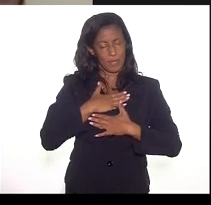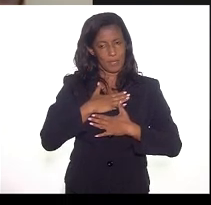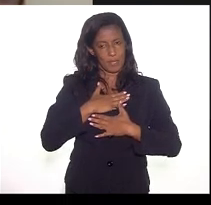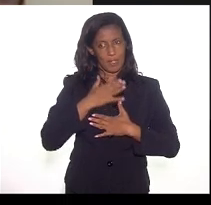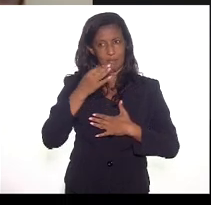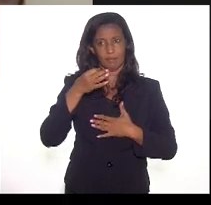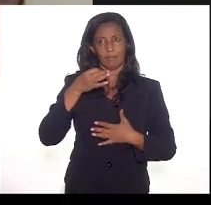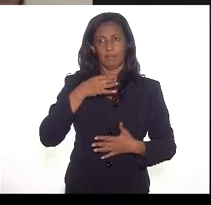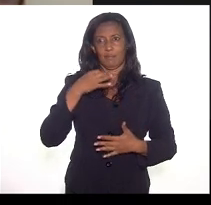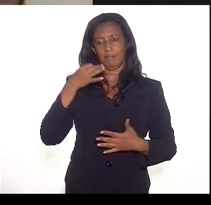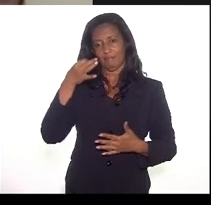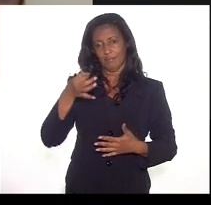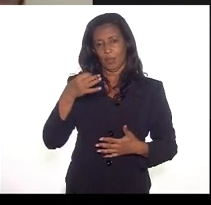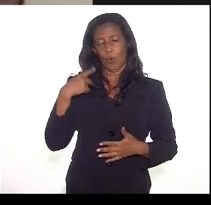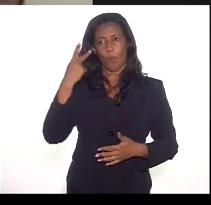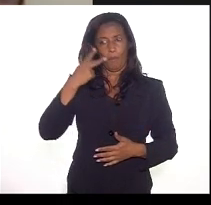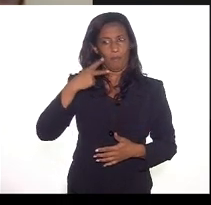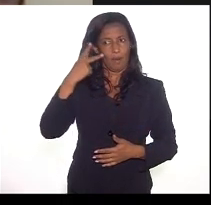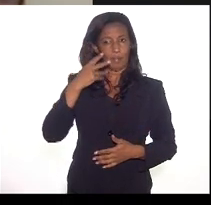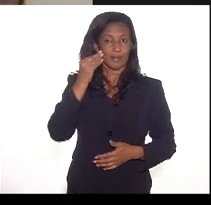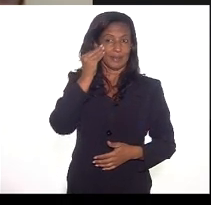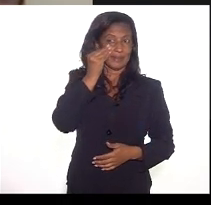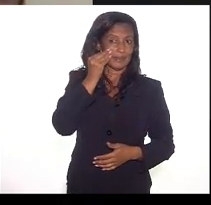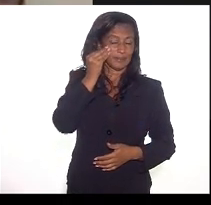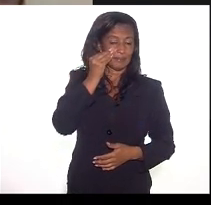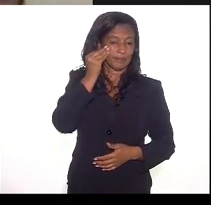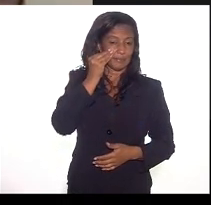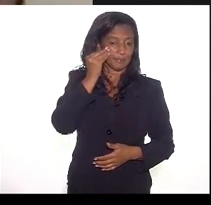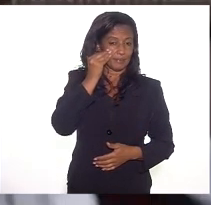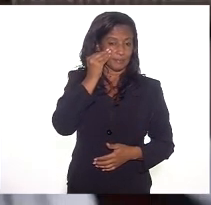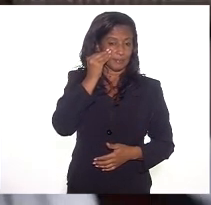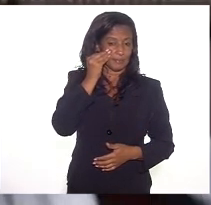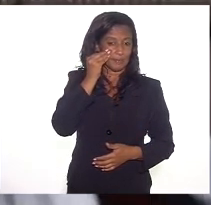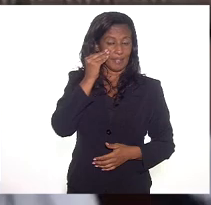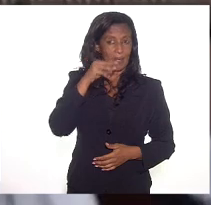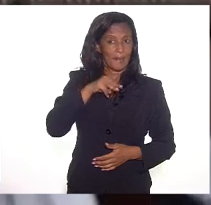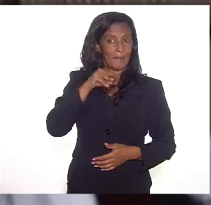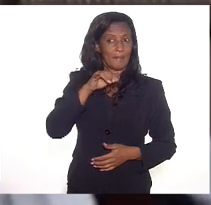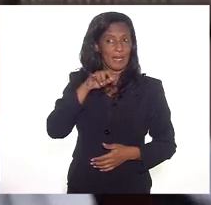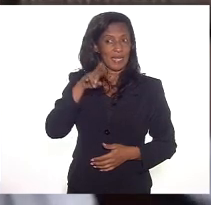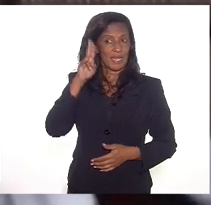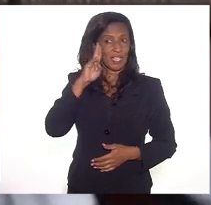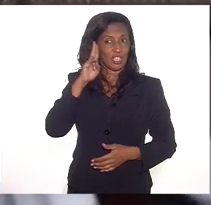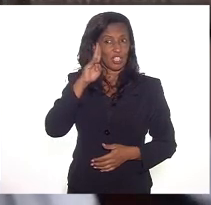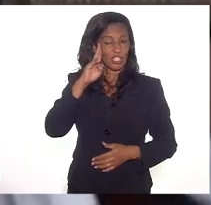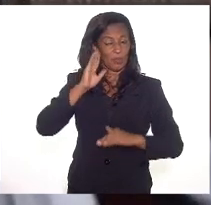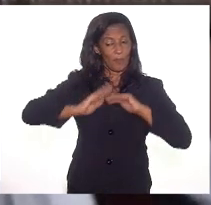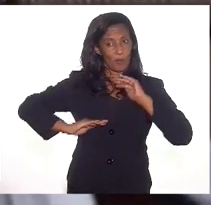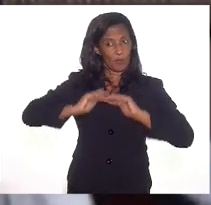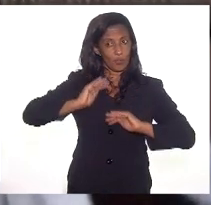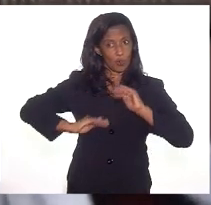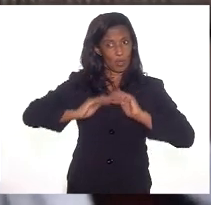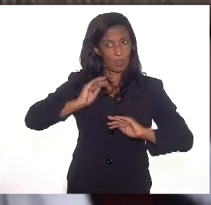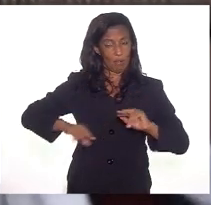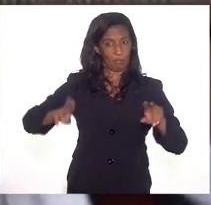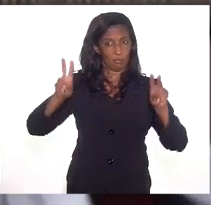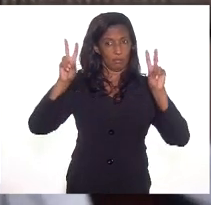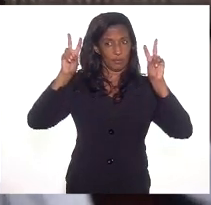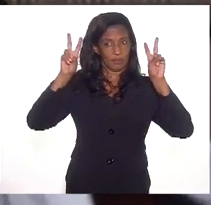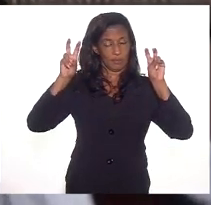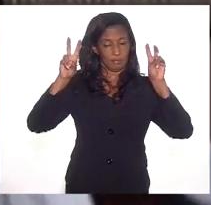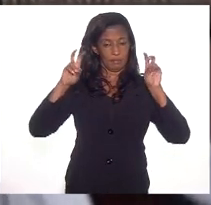como parlamentar e com a experiência militante e profissional do tema. Então, só